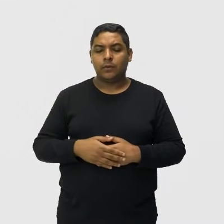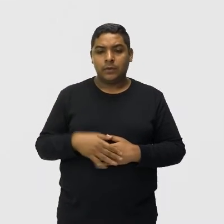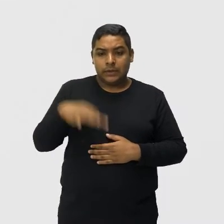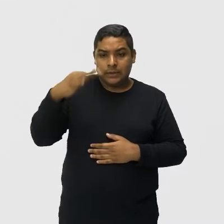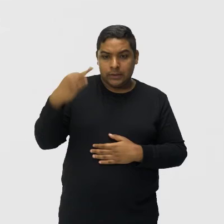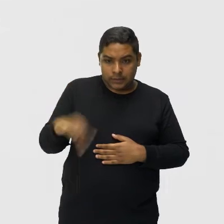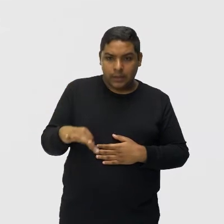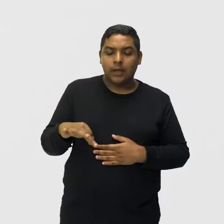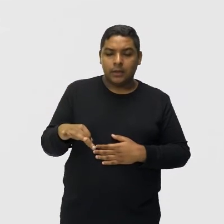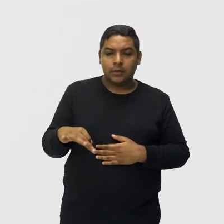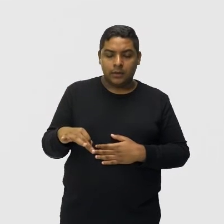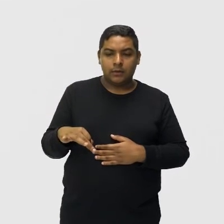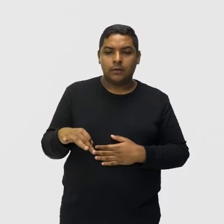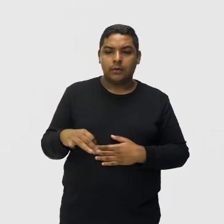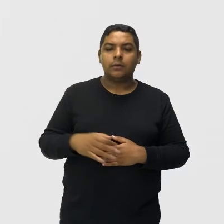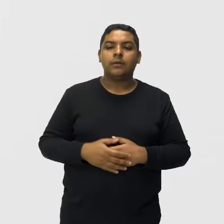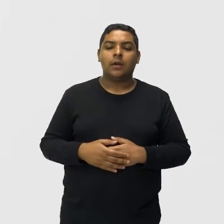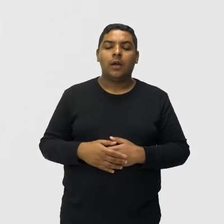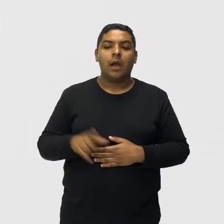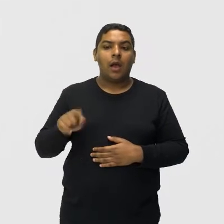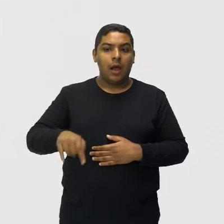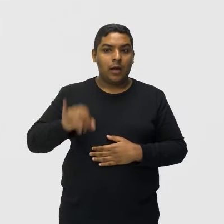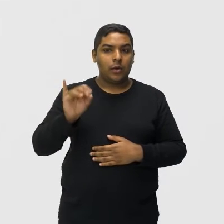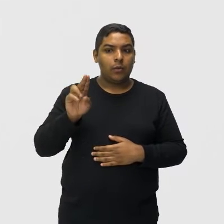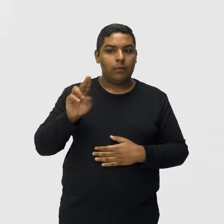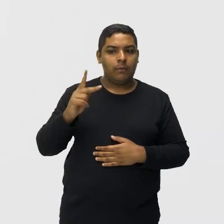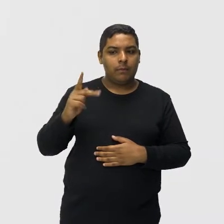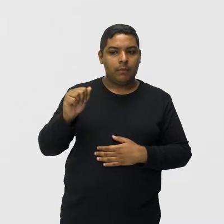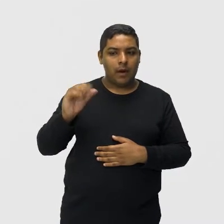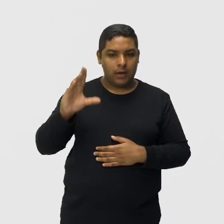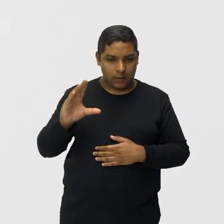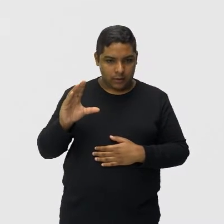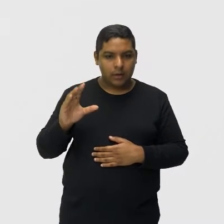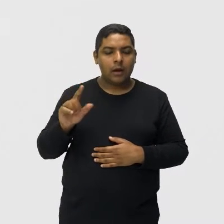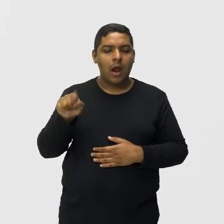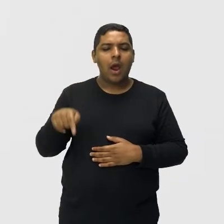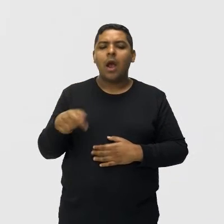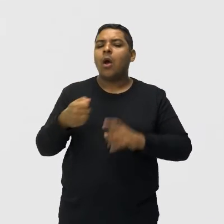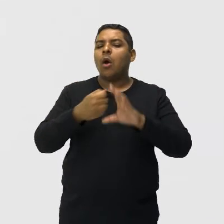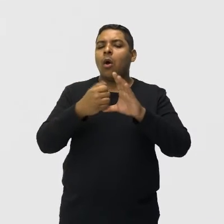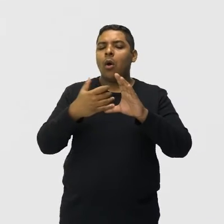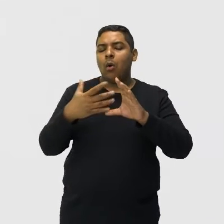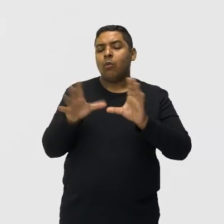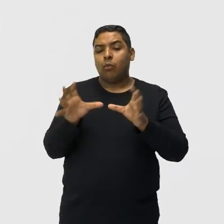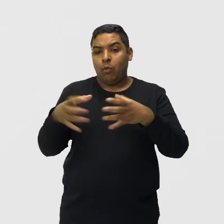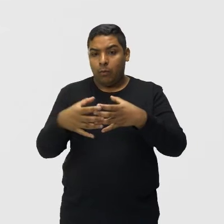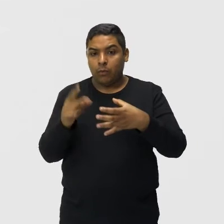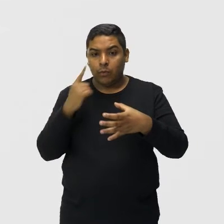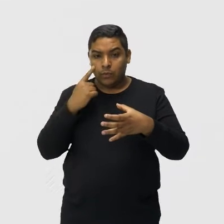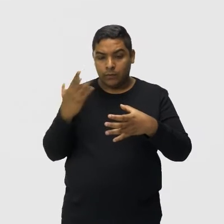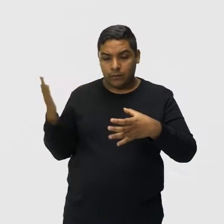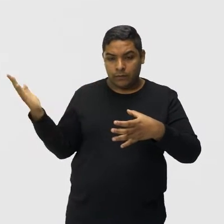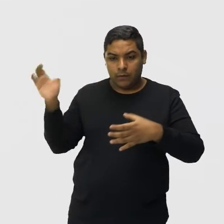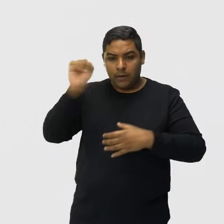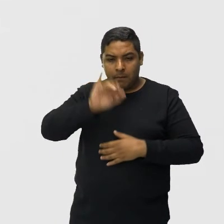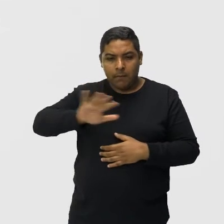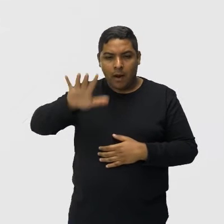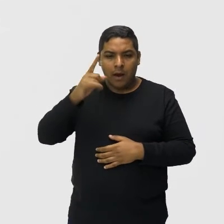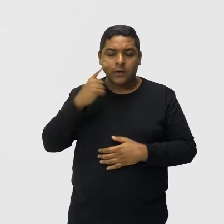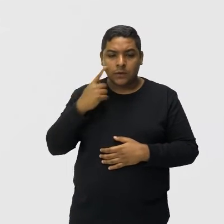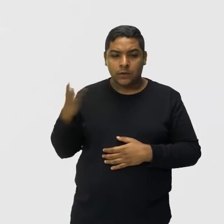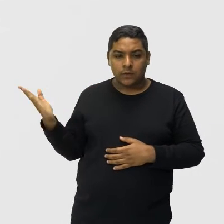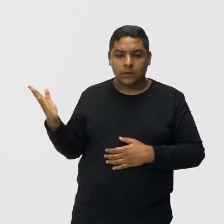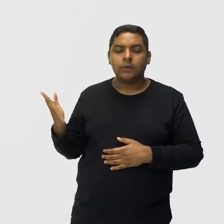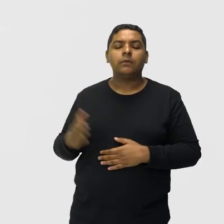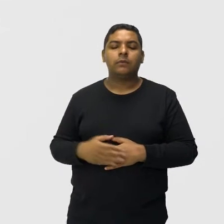nomenclatura correta, segundo a IUPAC, para esse composto que você está vendo aí, tá? Então, você está diante, primeiro você